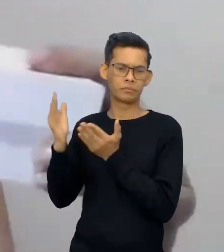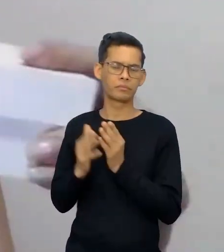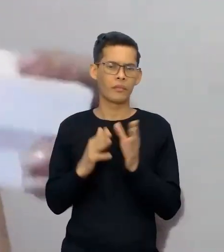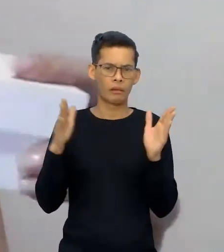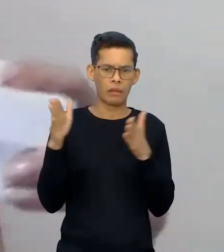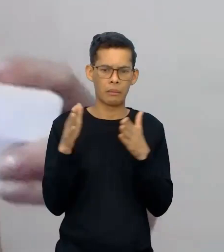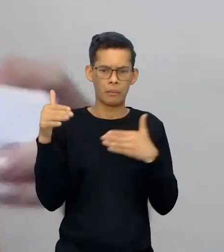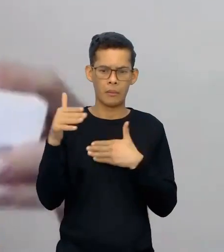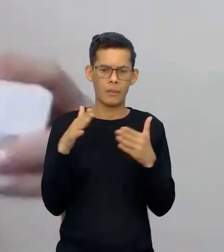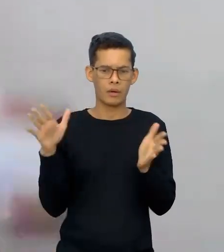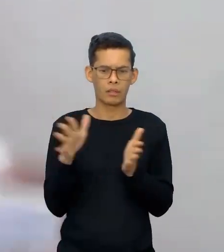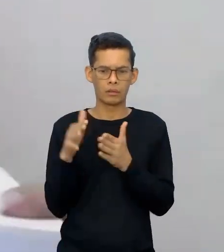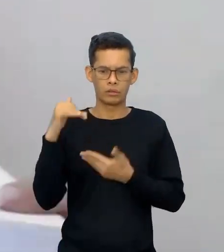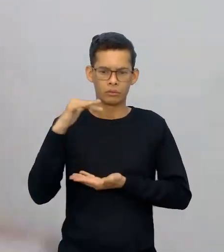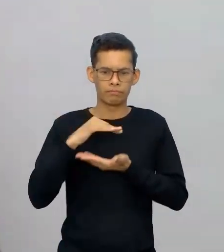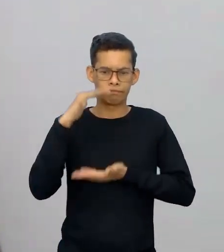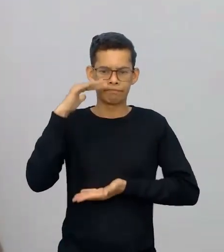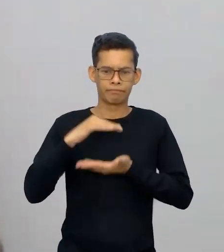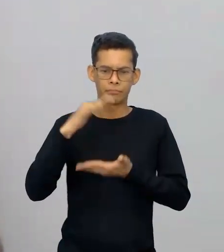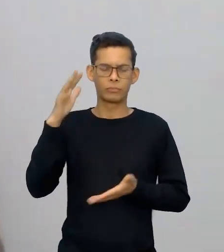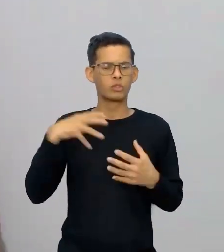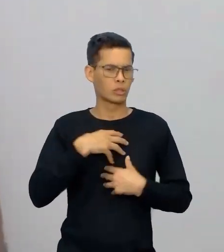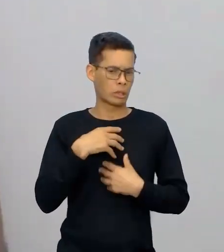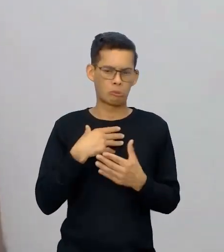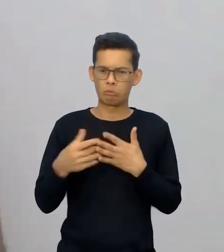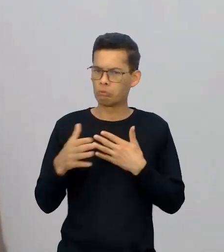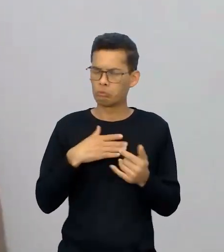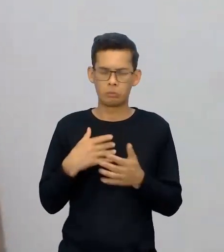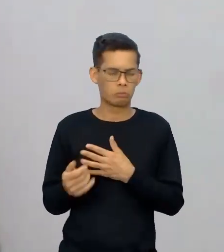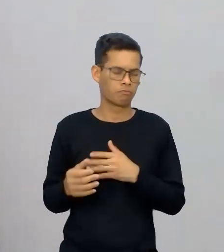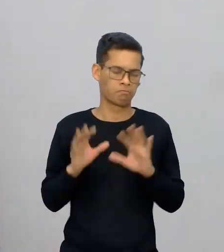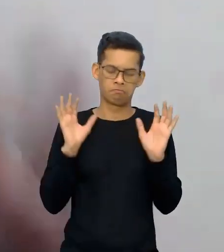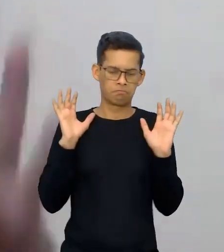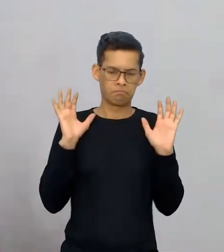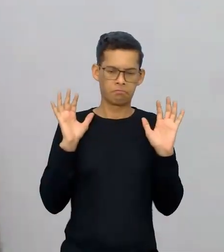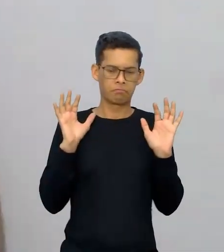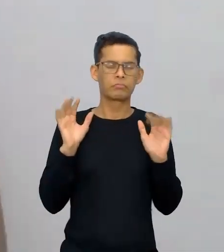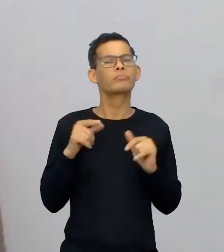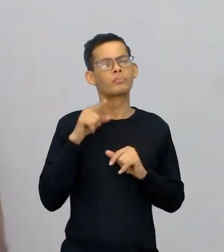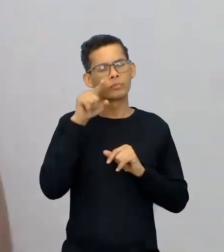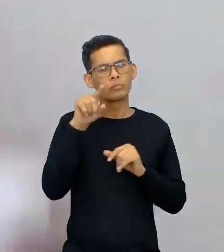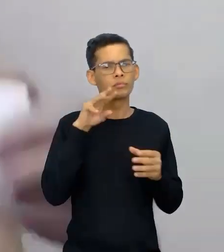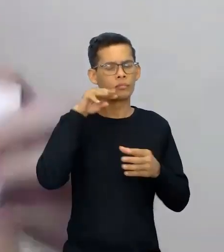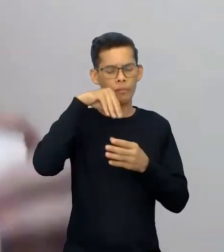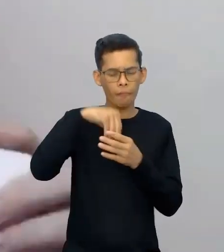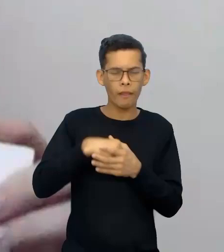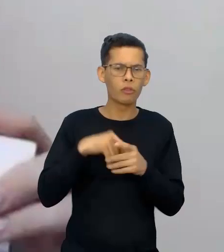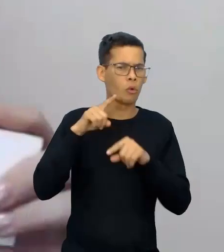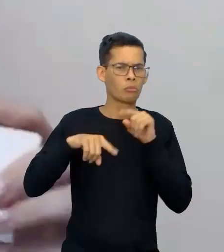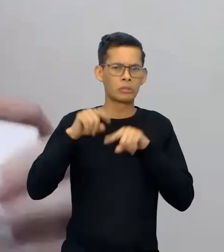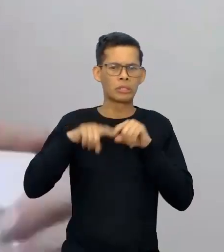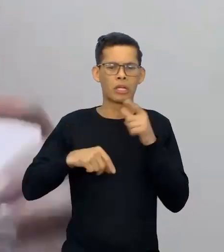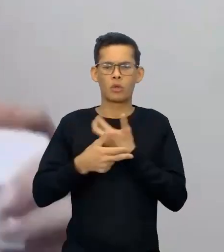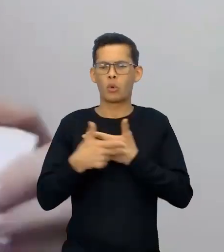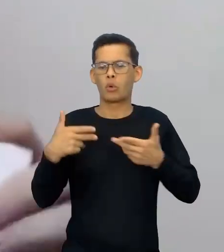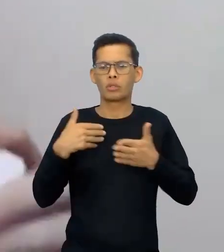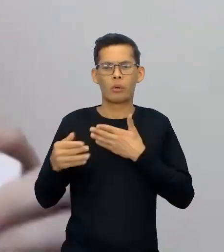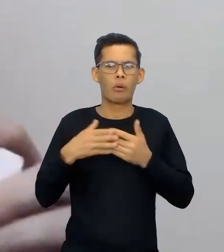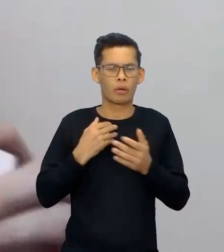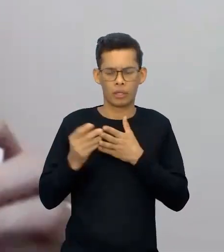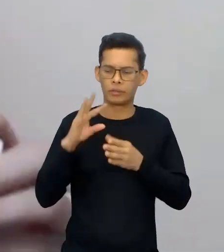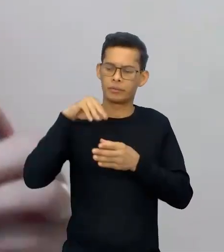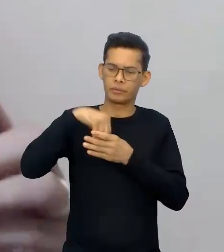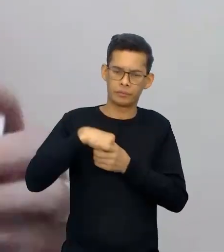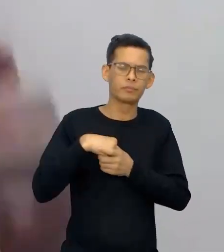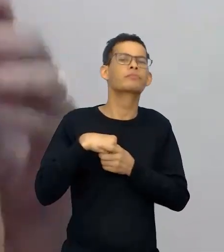não tem nenhuma diferença. E você pode colocar objetos diferentes dentro dessa caixa. Do que a gente está